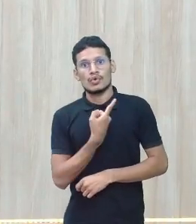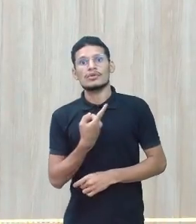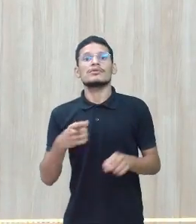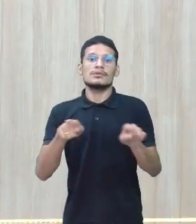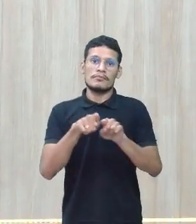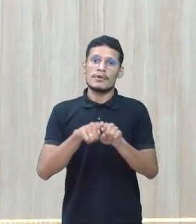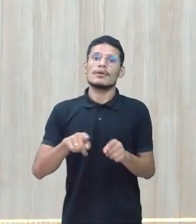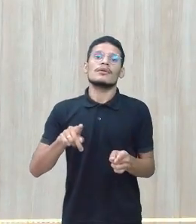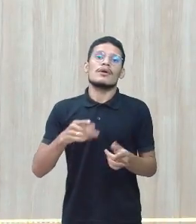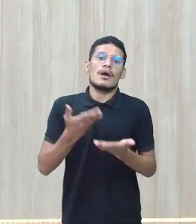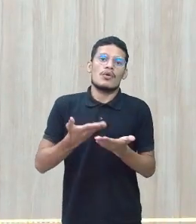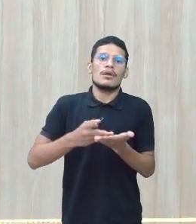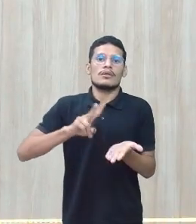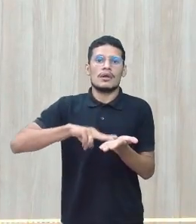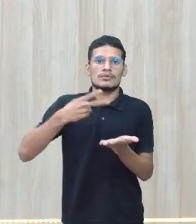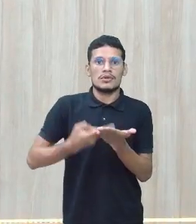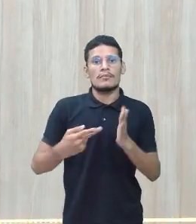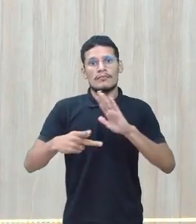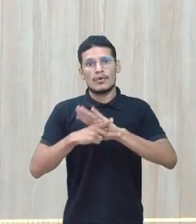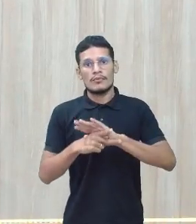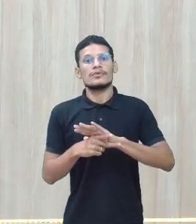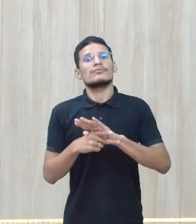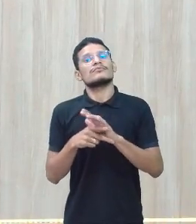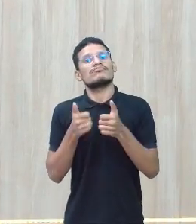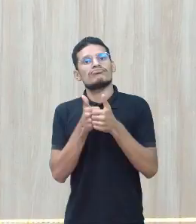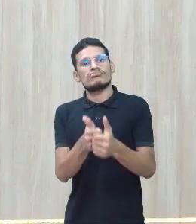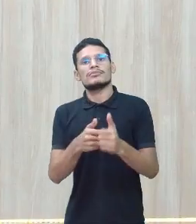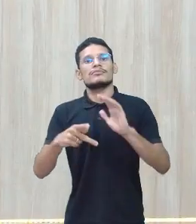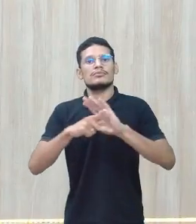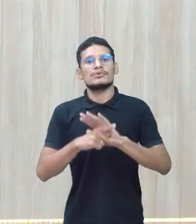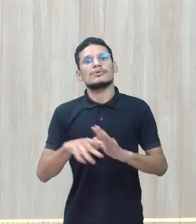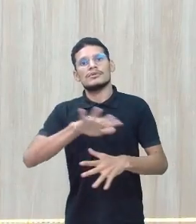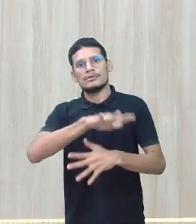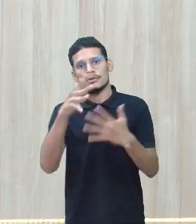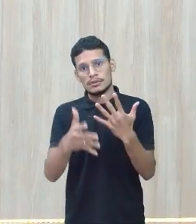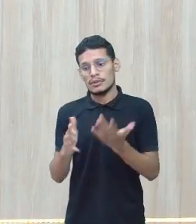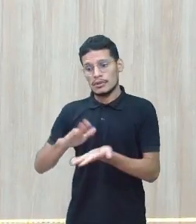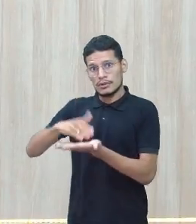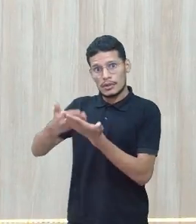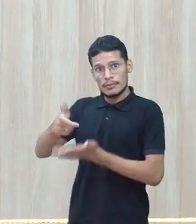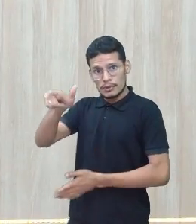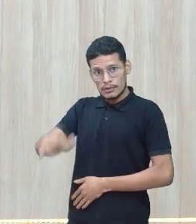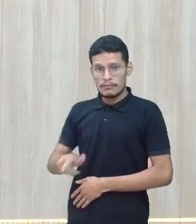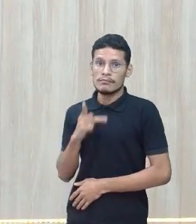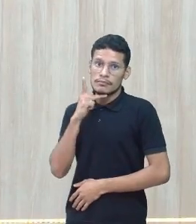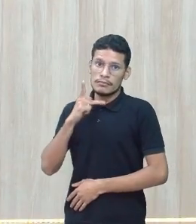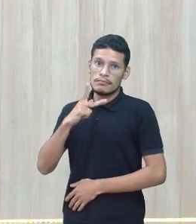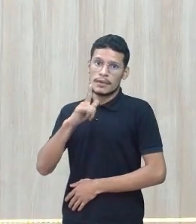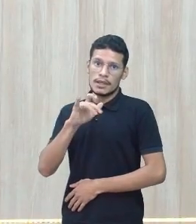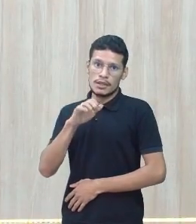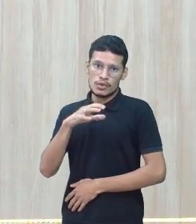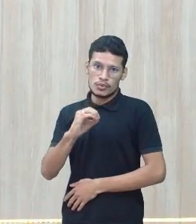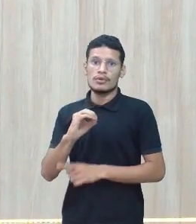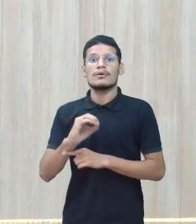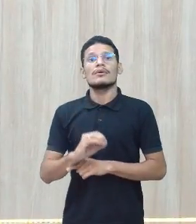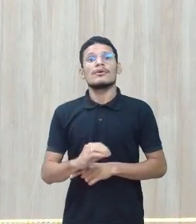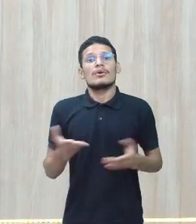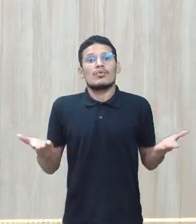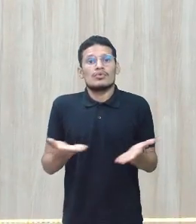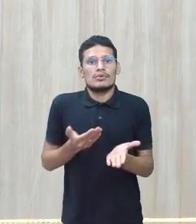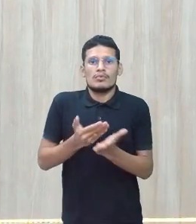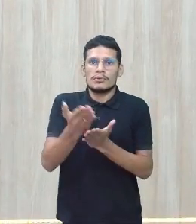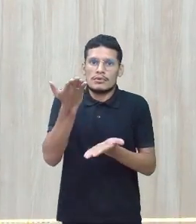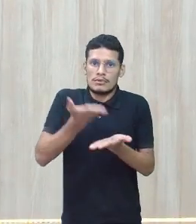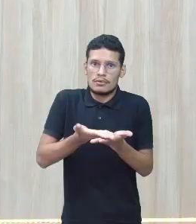traduzida simultaneamente para a língua brasileira de sinais, como sempre, pelo nosso querido intérprete Plínio. Então vamos lá, vamos começar a aula de